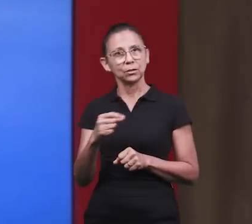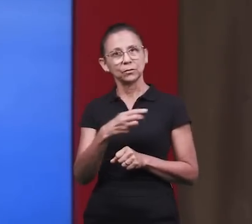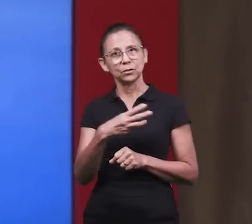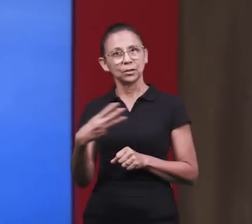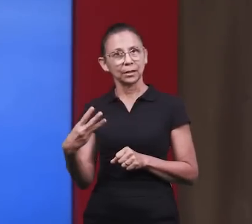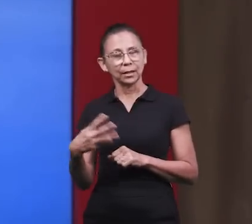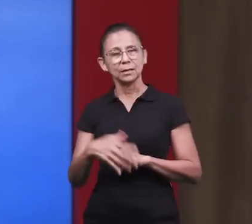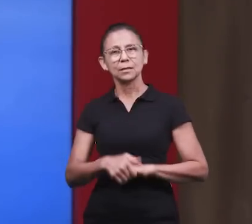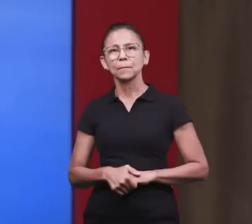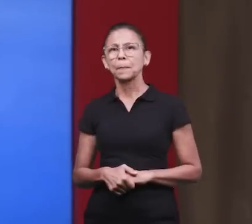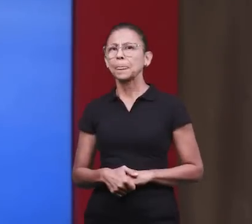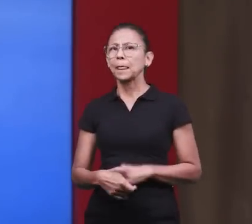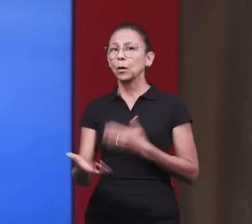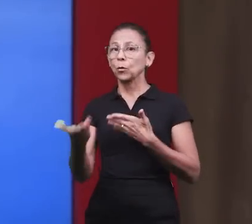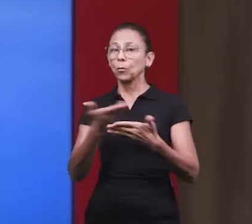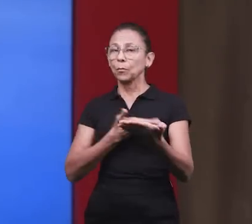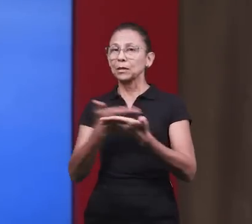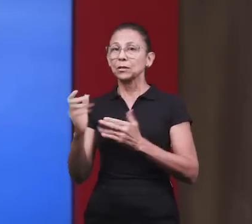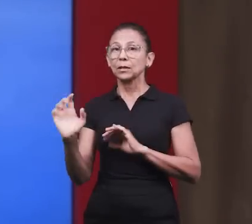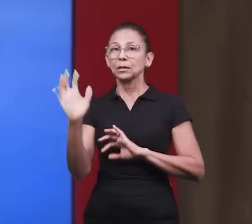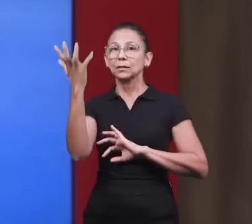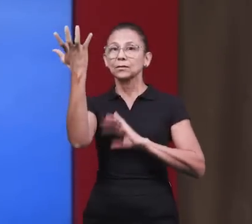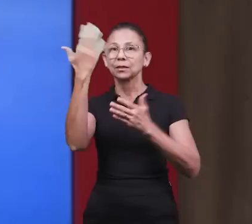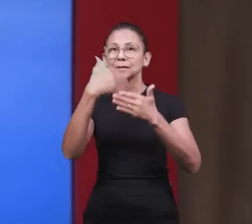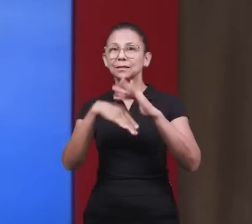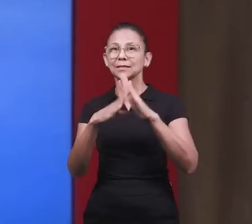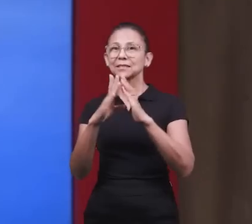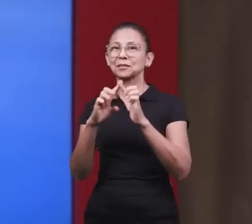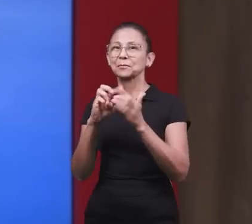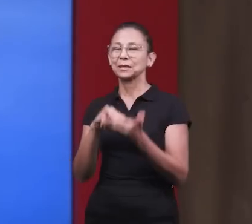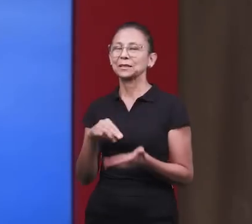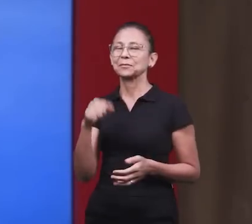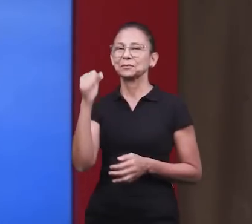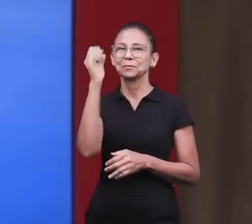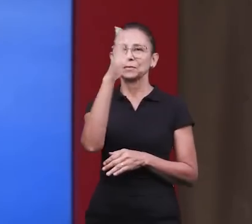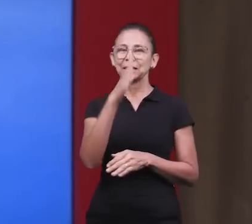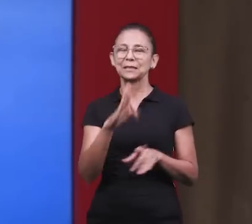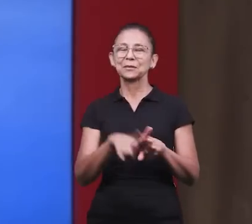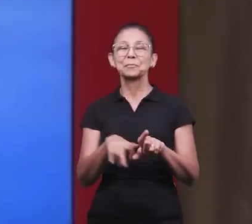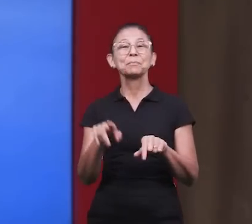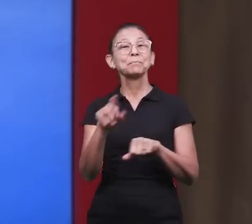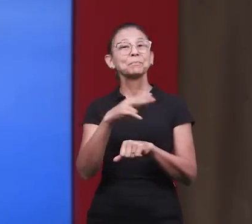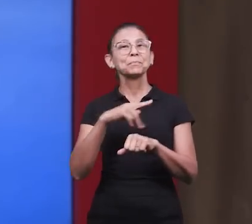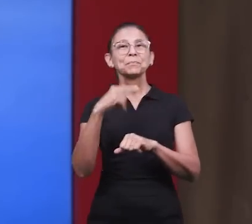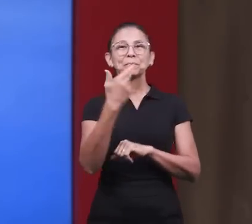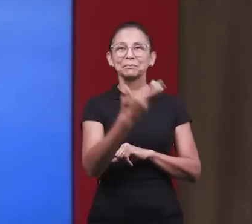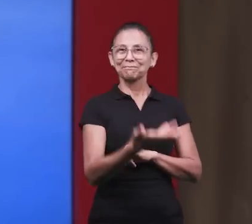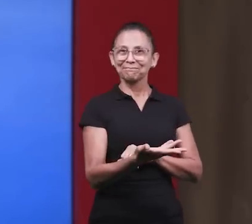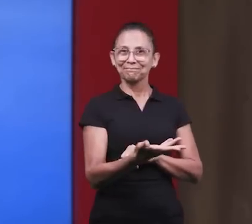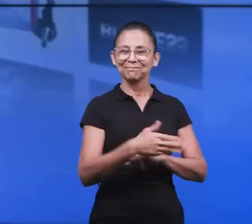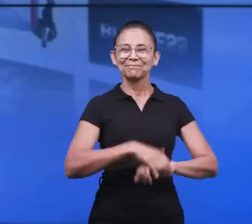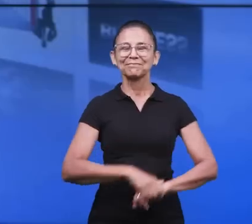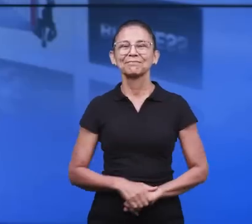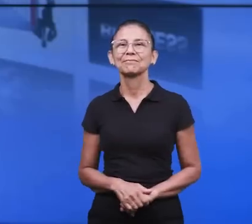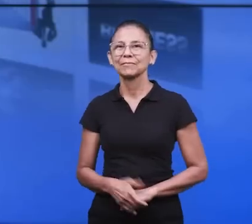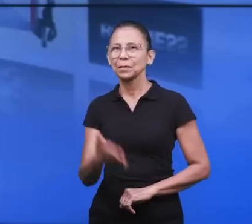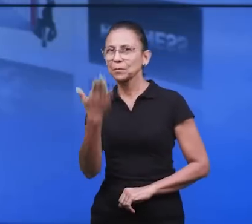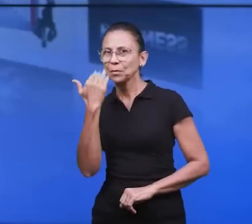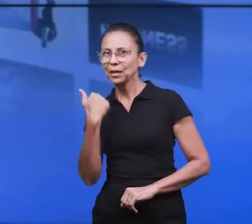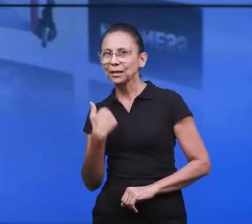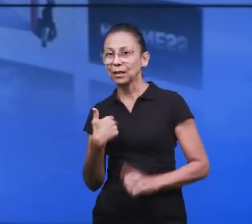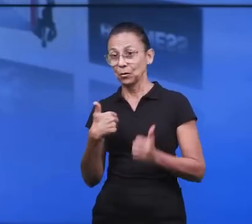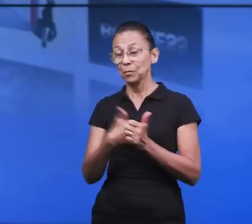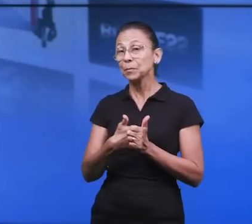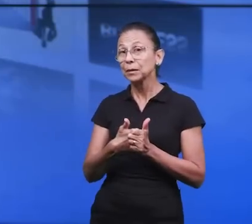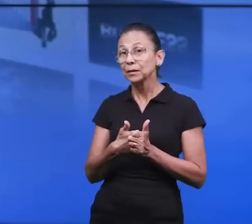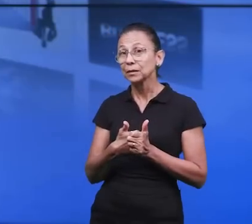você diversos eventos que aconteceram nas igrejas Cristã Maranata pelo Brasil e também no exterior. Fique com a gente,